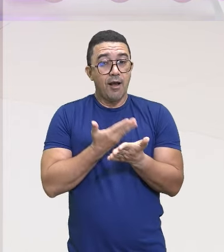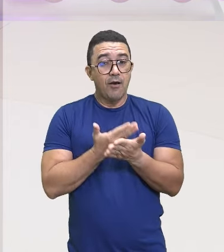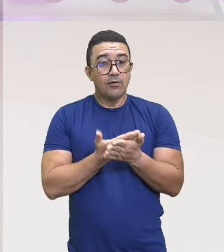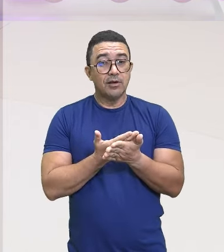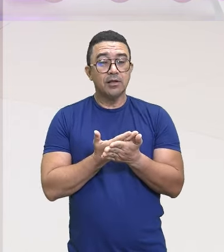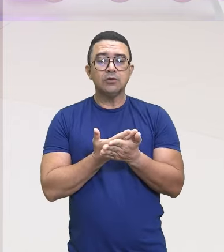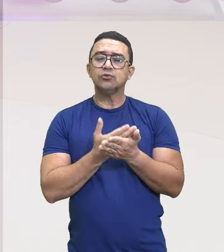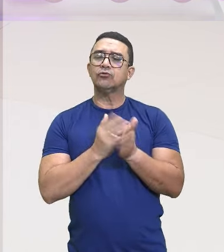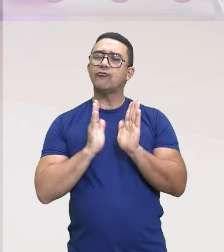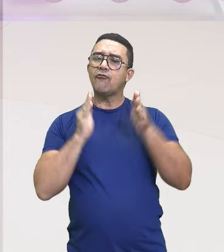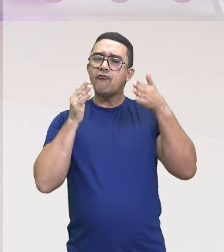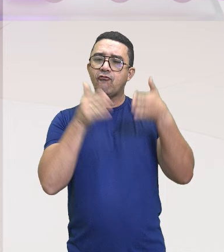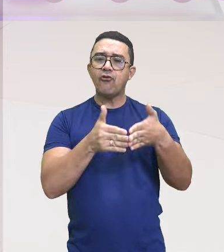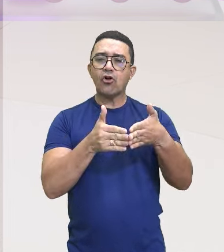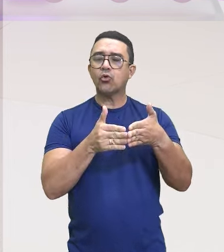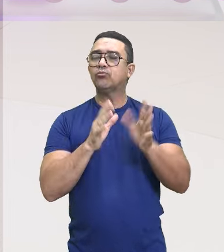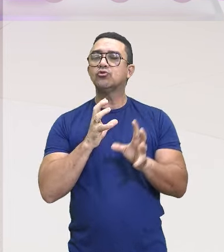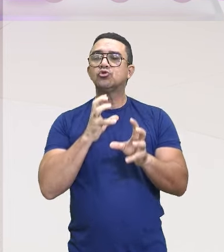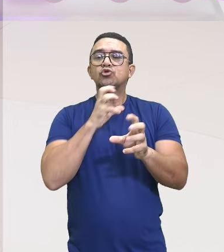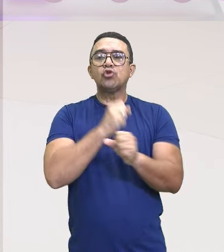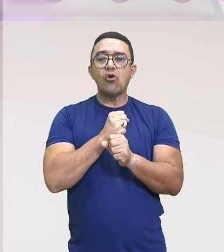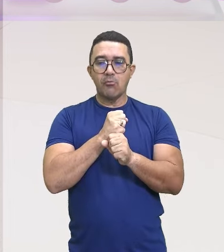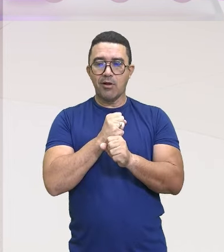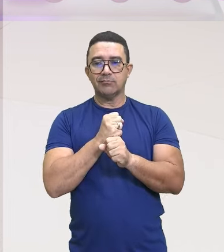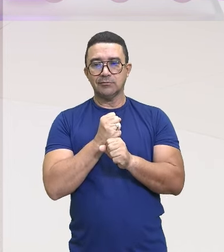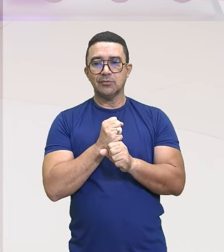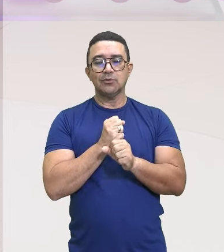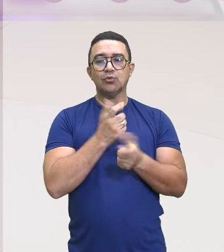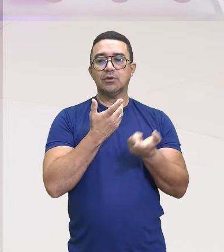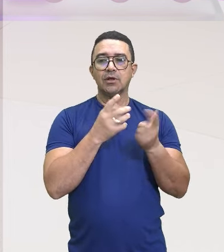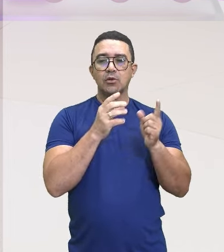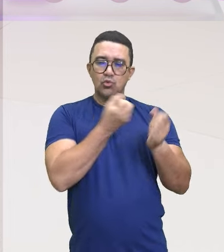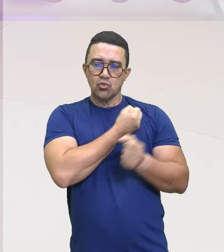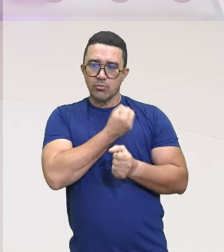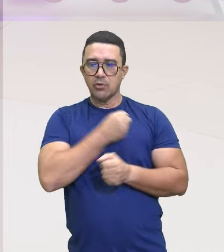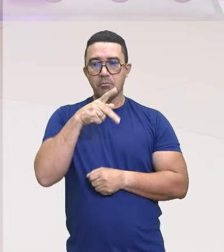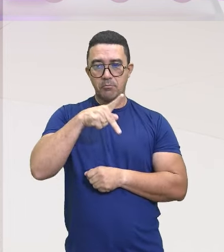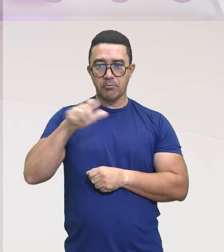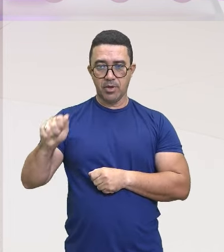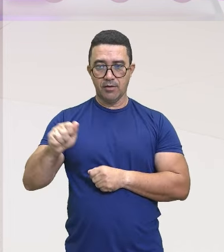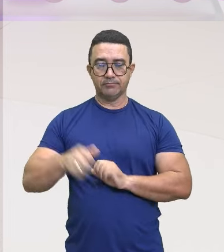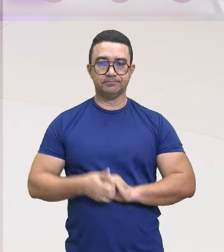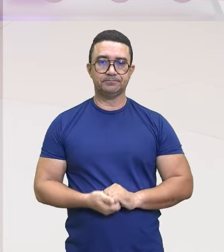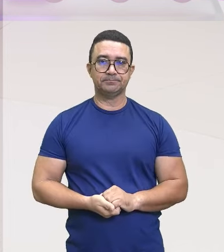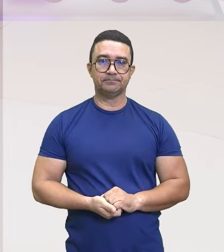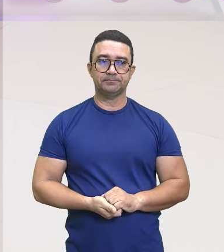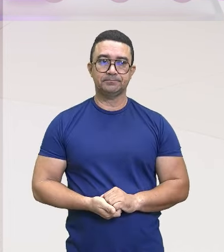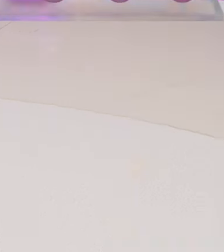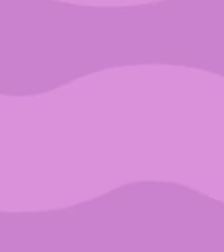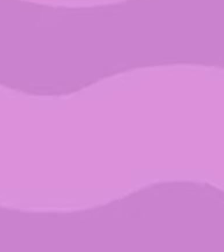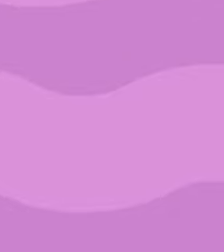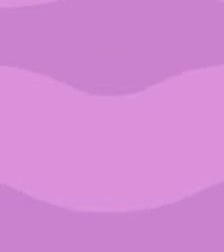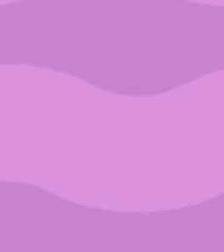nos concentrar na soma dos termos de uma PA. Vamos então iniciar a nossa aula.